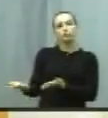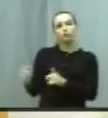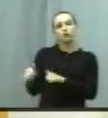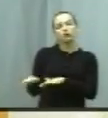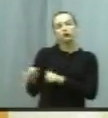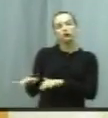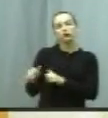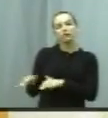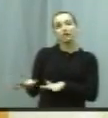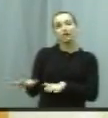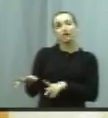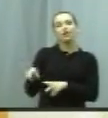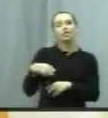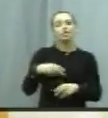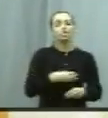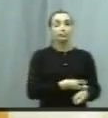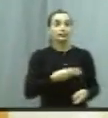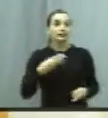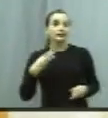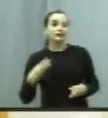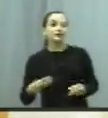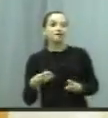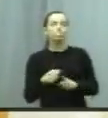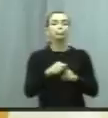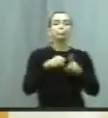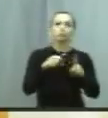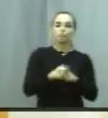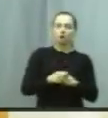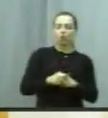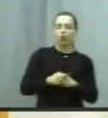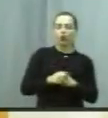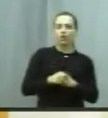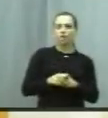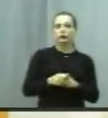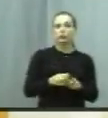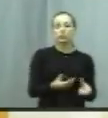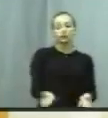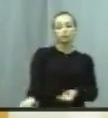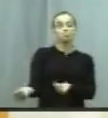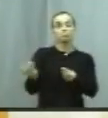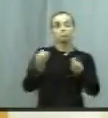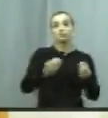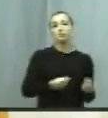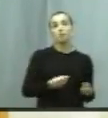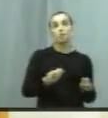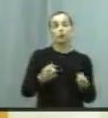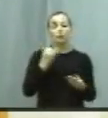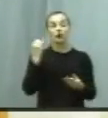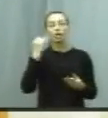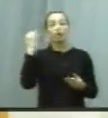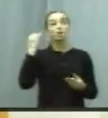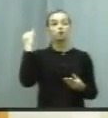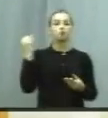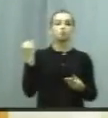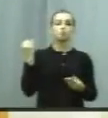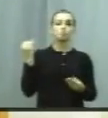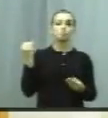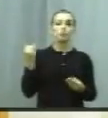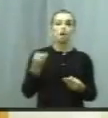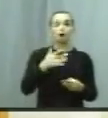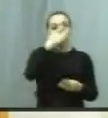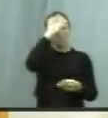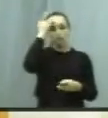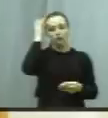menos uma compra emergencial eu penso que poderia ter sido feita porque a gente está falando de uma população extremamente carente que depende